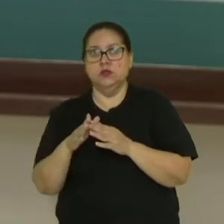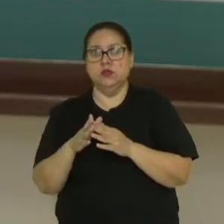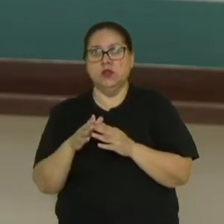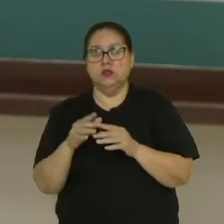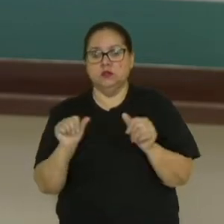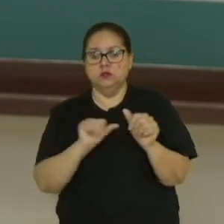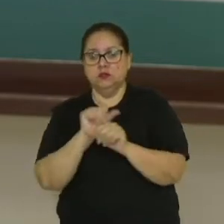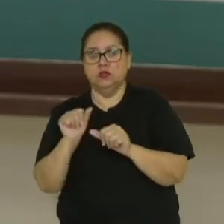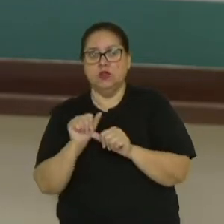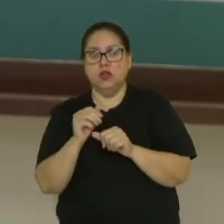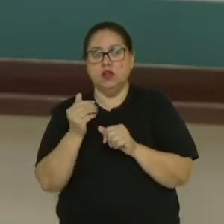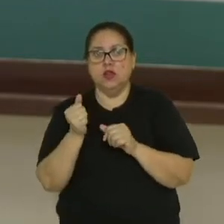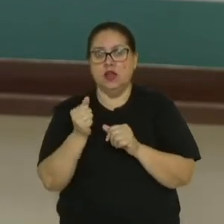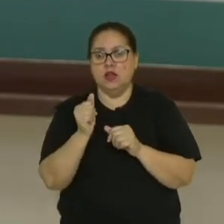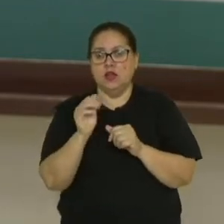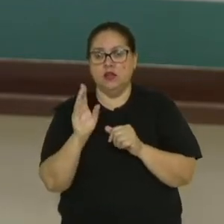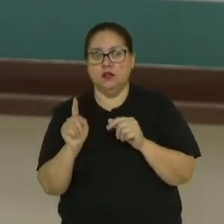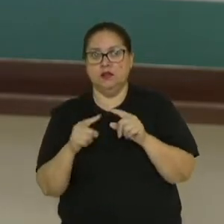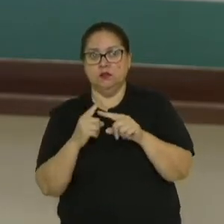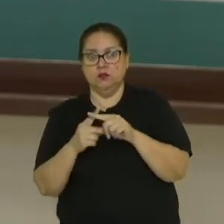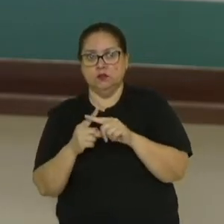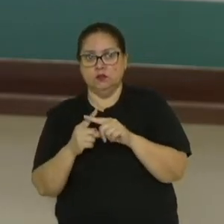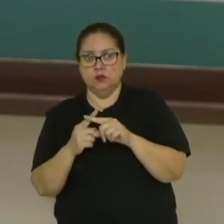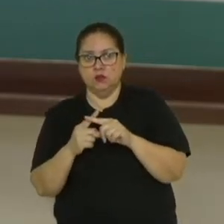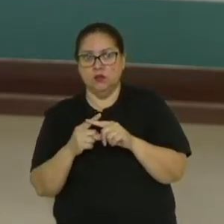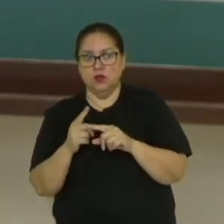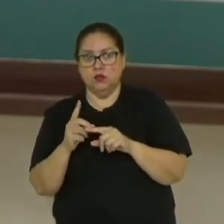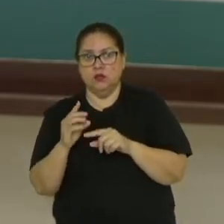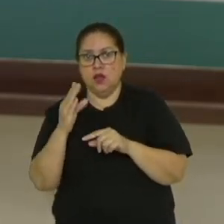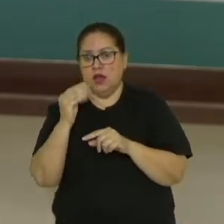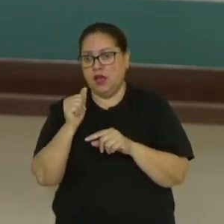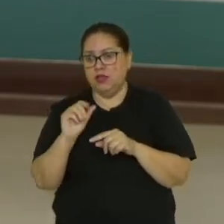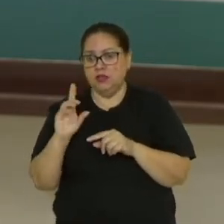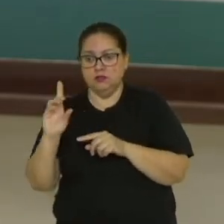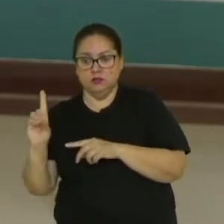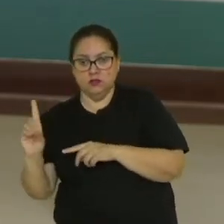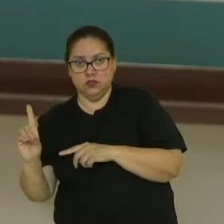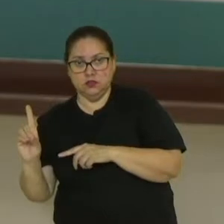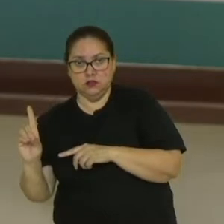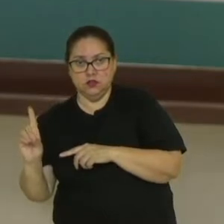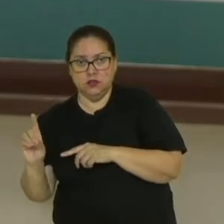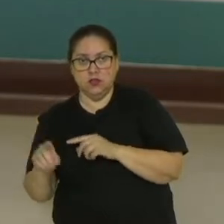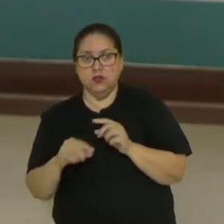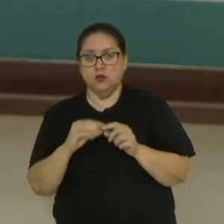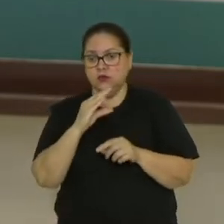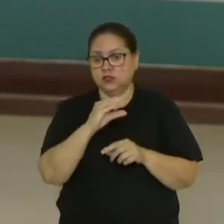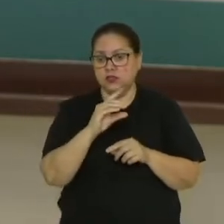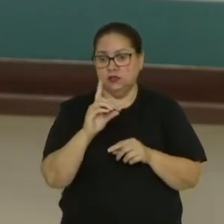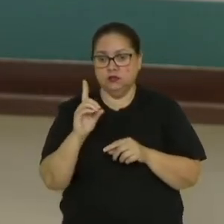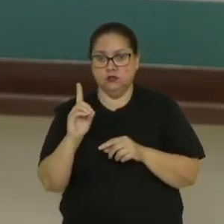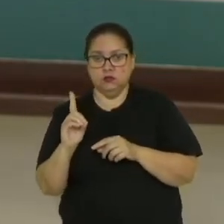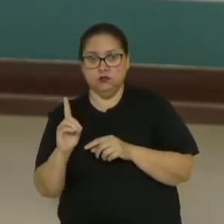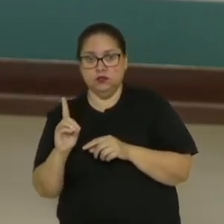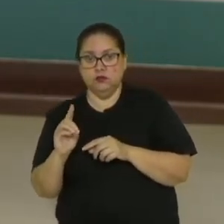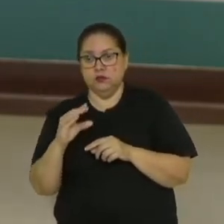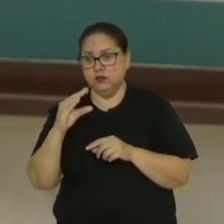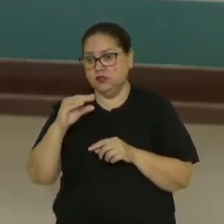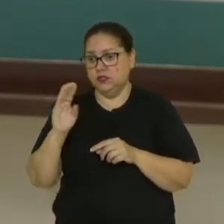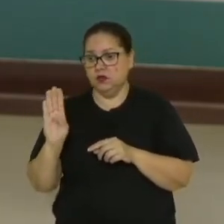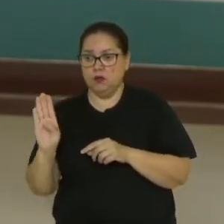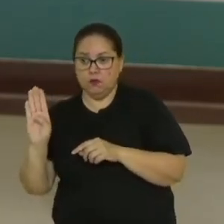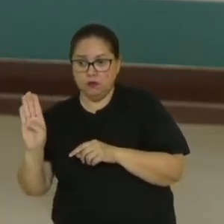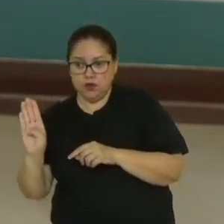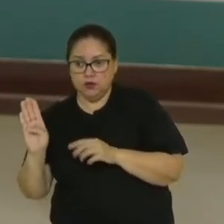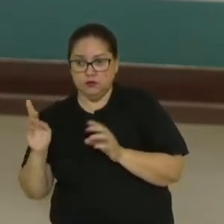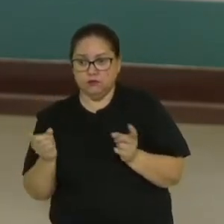tem uma troca, Se aqui o A fazia par com o B, lá nos produtos ele vai fazer par com o D. O C que fazia par com o D vai acabar